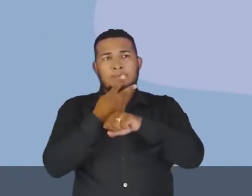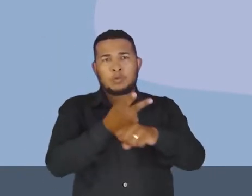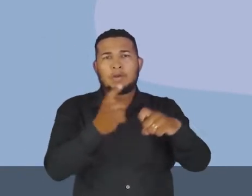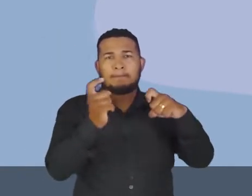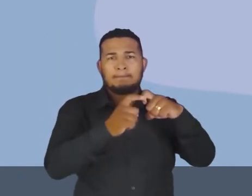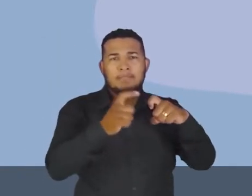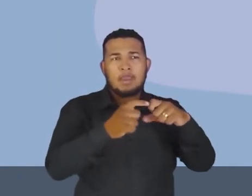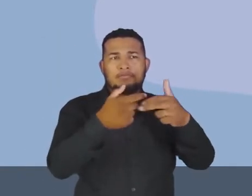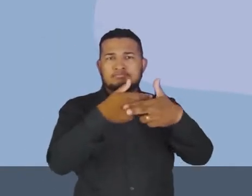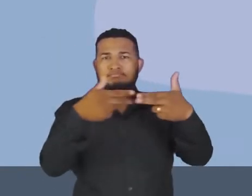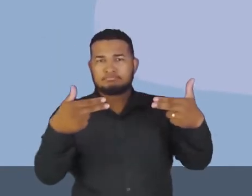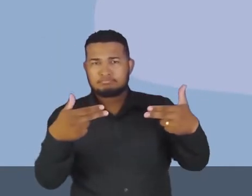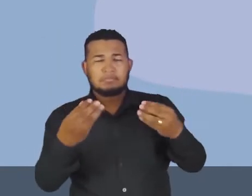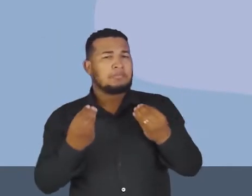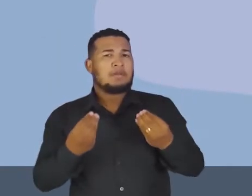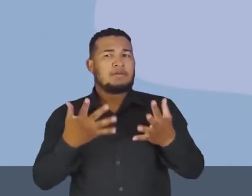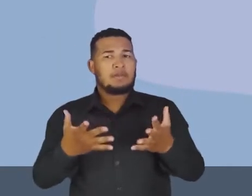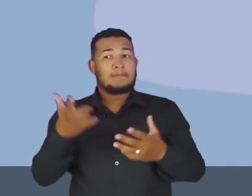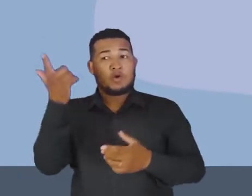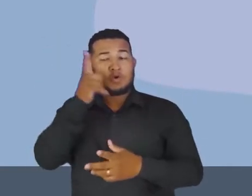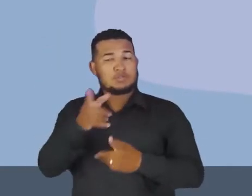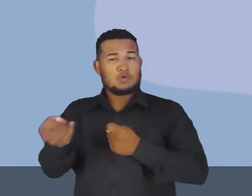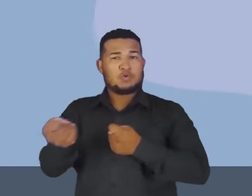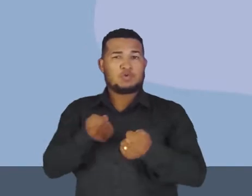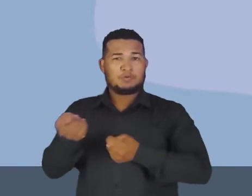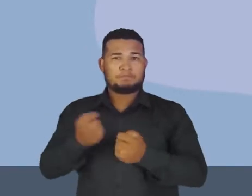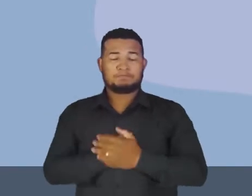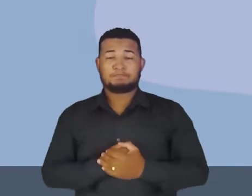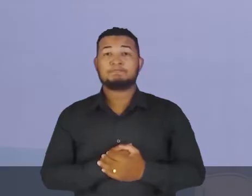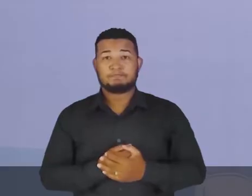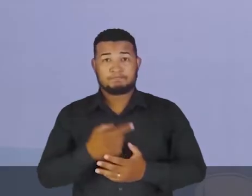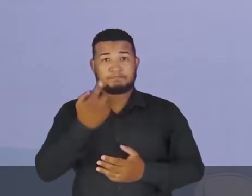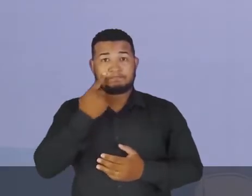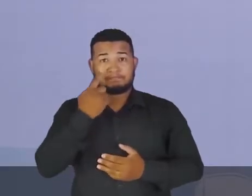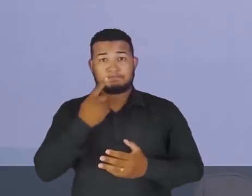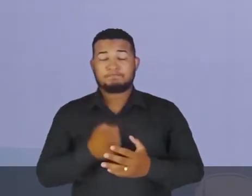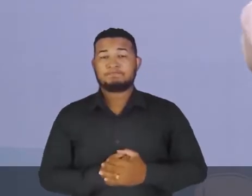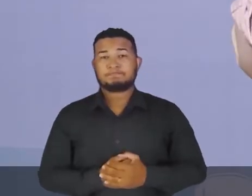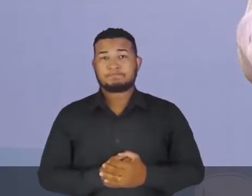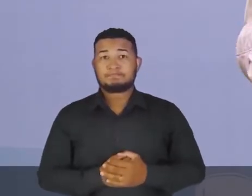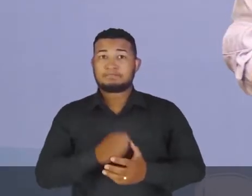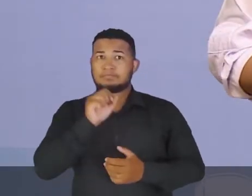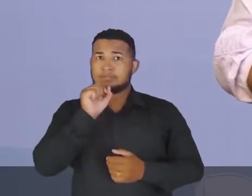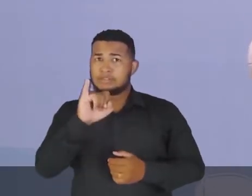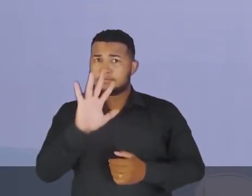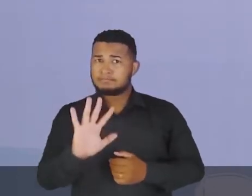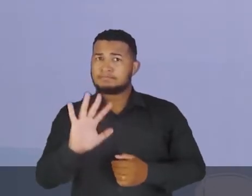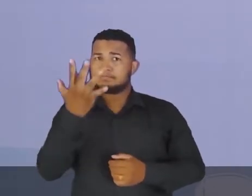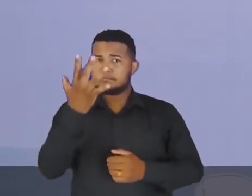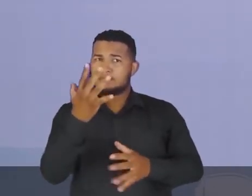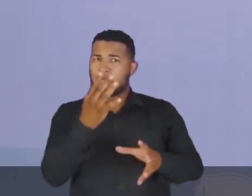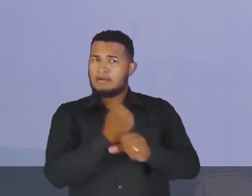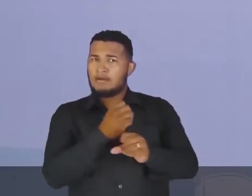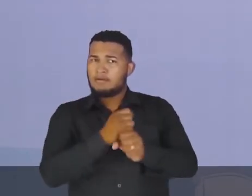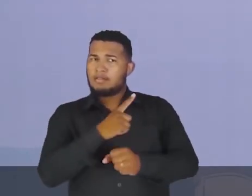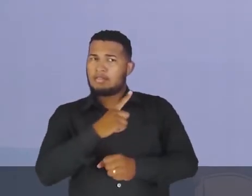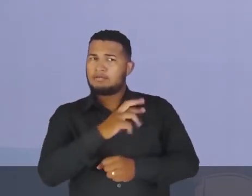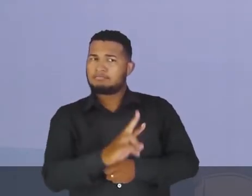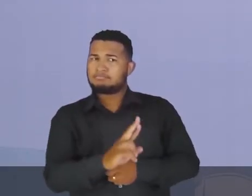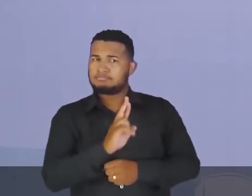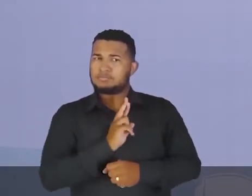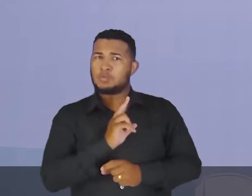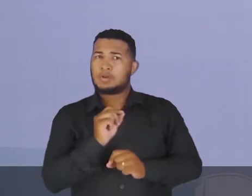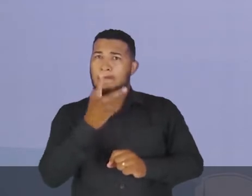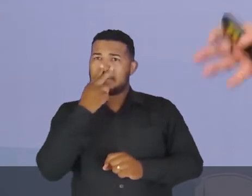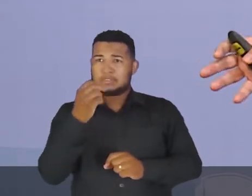alguma coisa, né, para controlar isso daí. Agora, volta em mim aqui. Se o seu cálculo apresentou do índice de massa corporal um